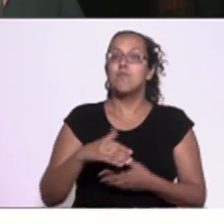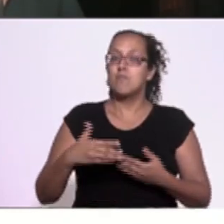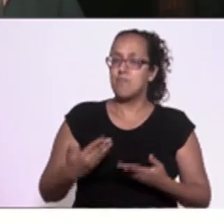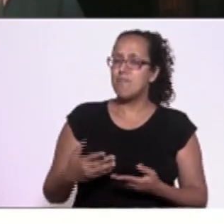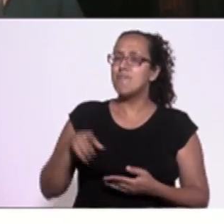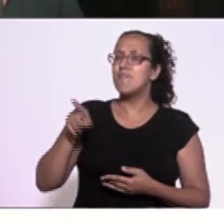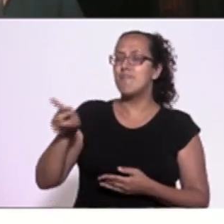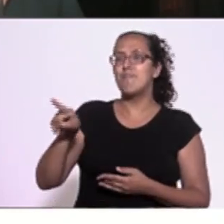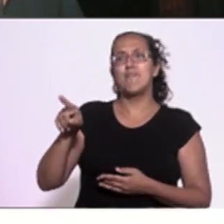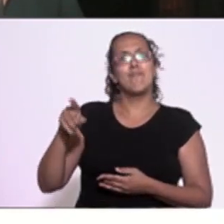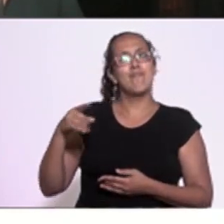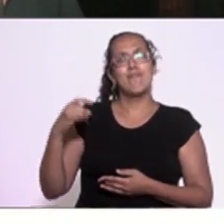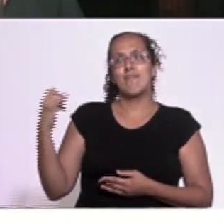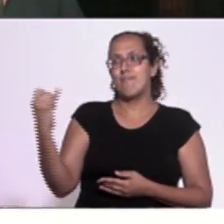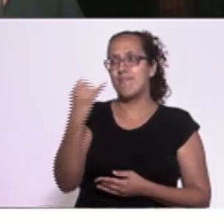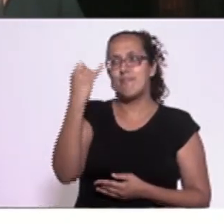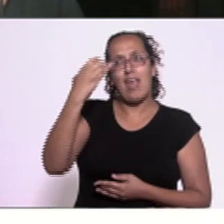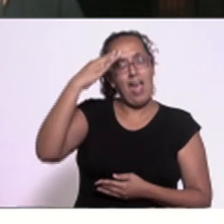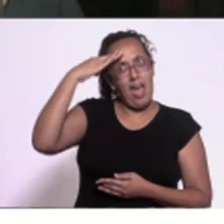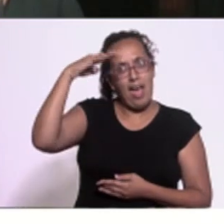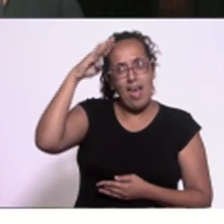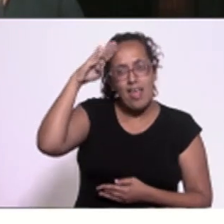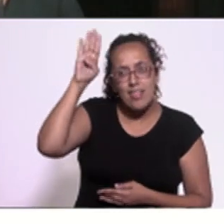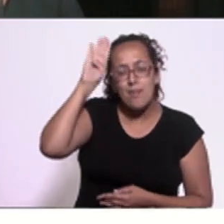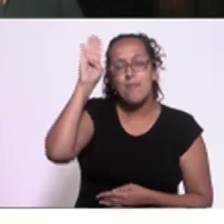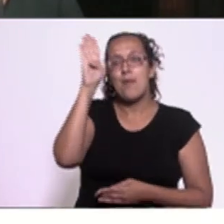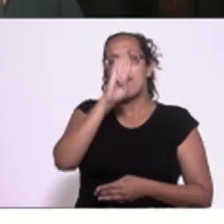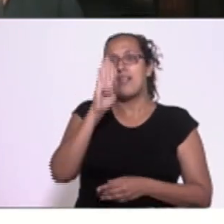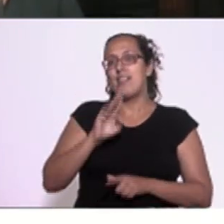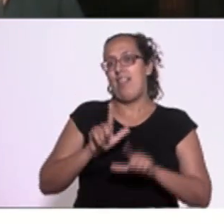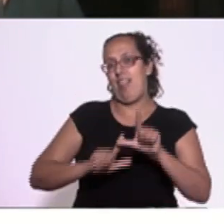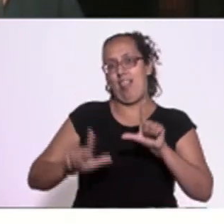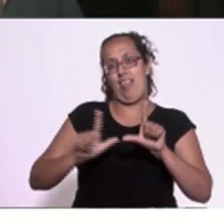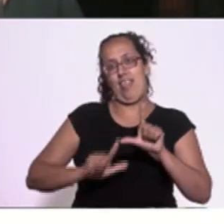nosso imortal da Academia Brasileira de Letras.